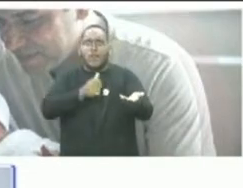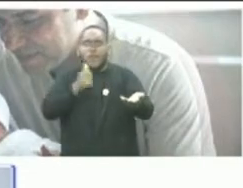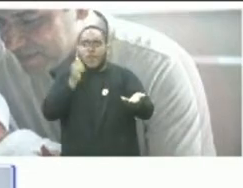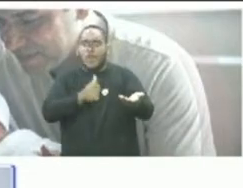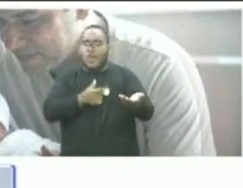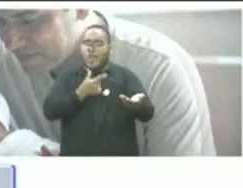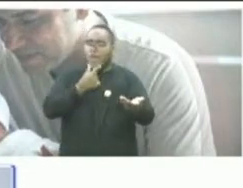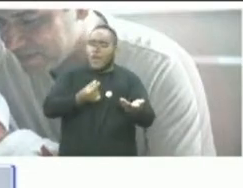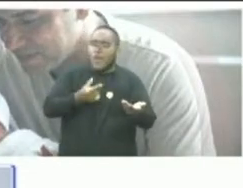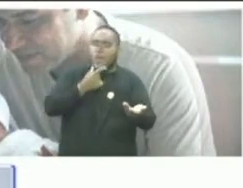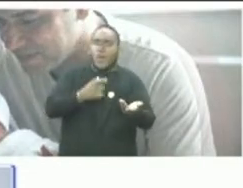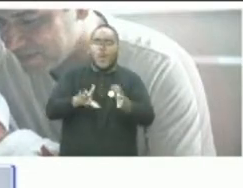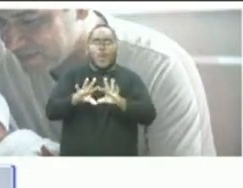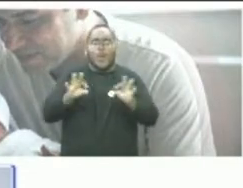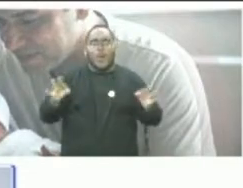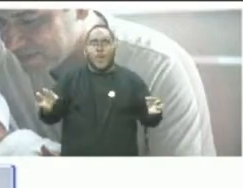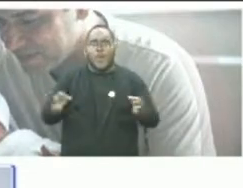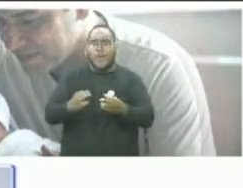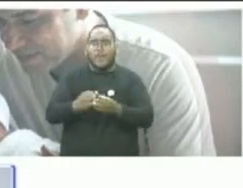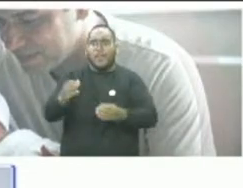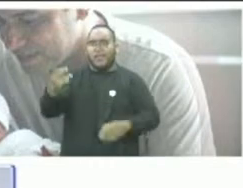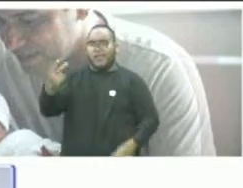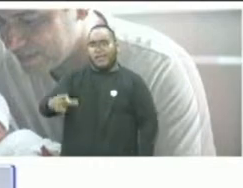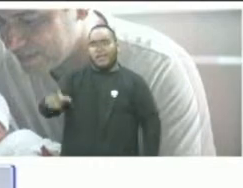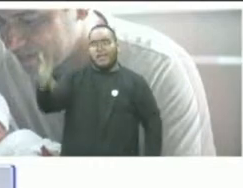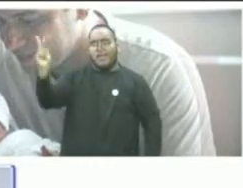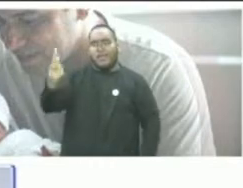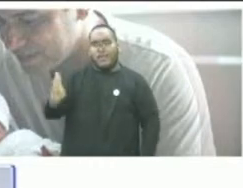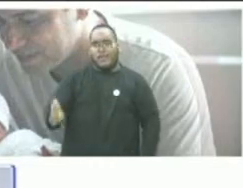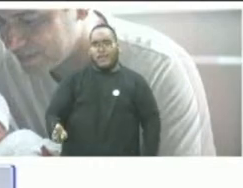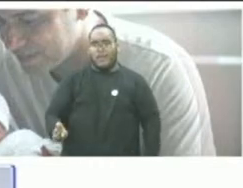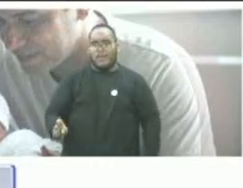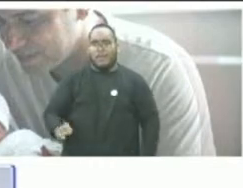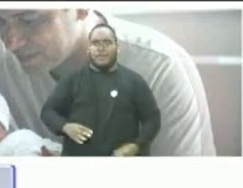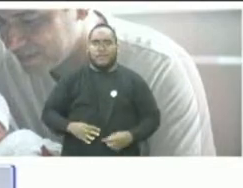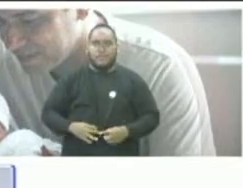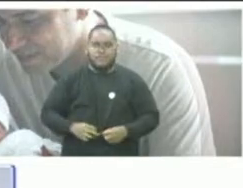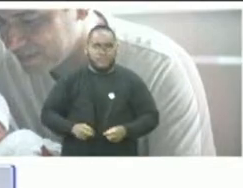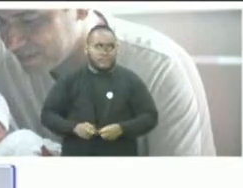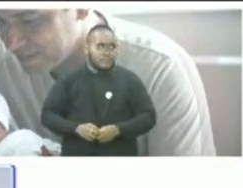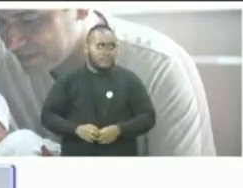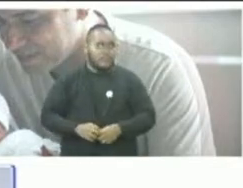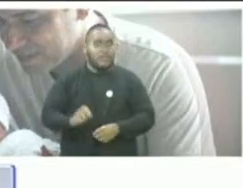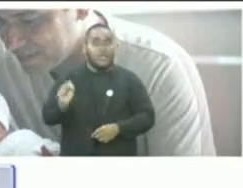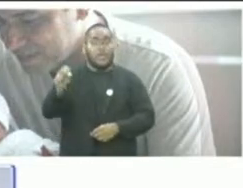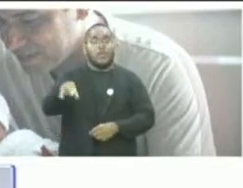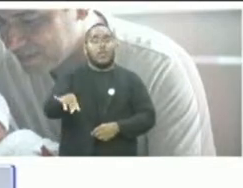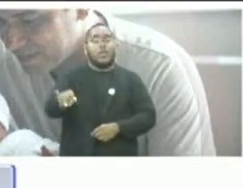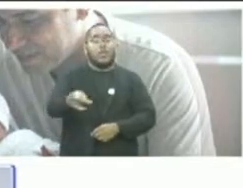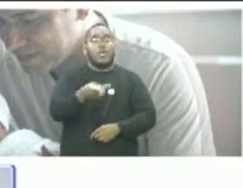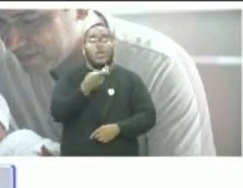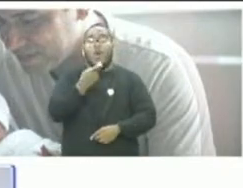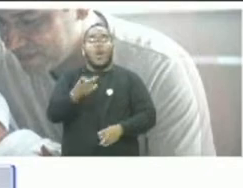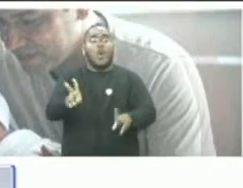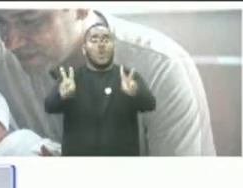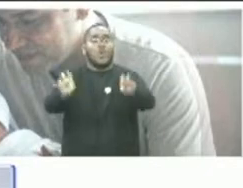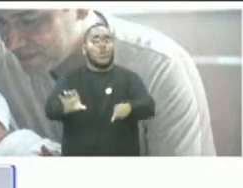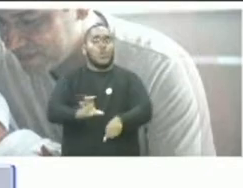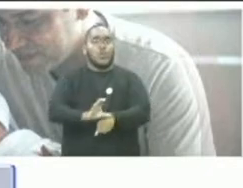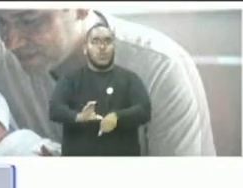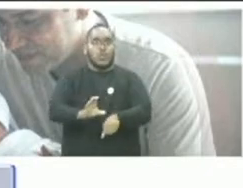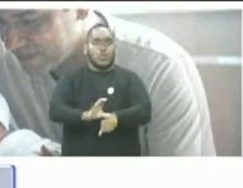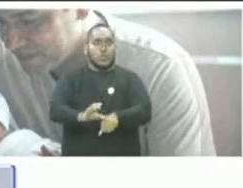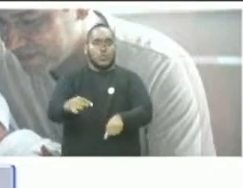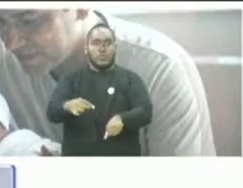homens, as famílias desse país. E a Sônia falou deste curso, que é um